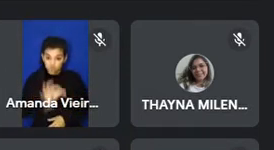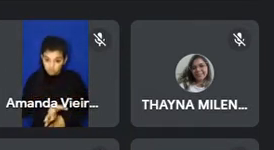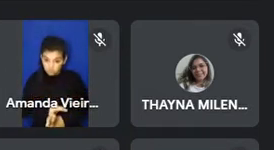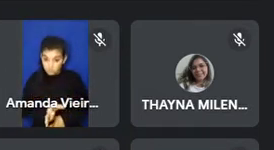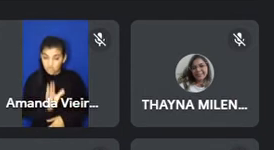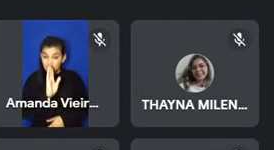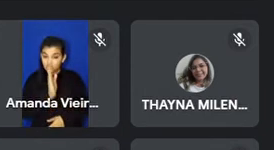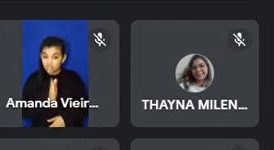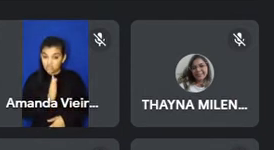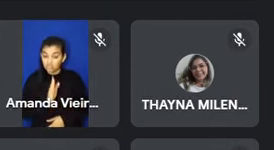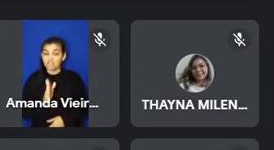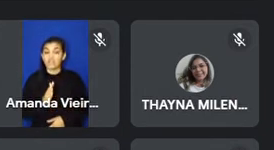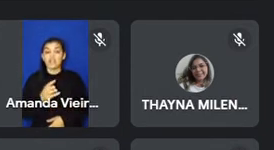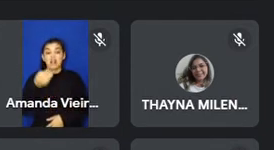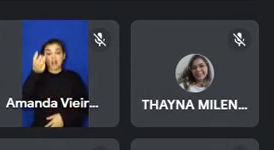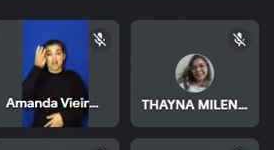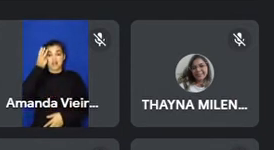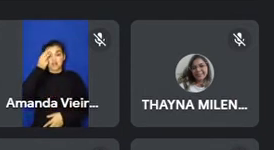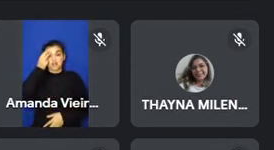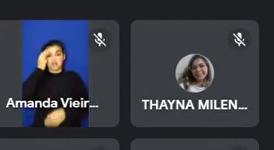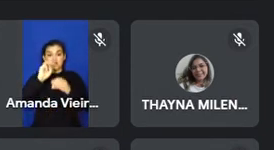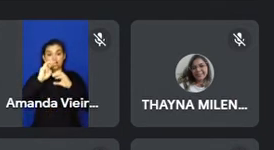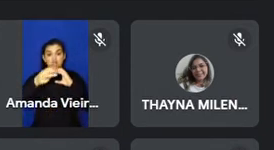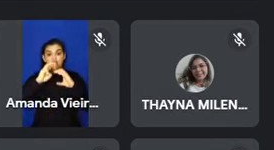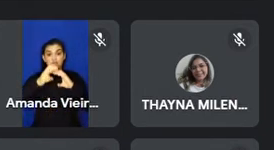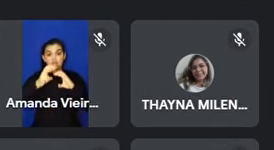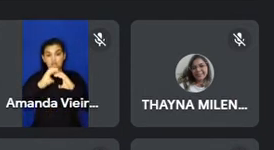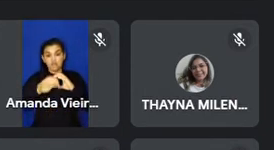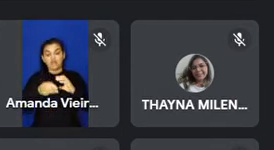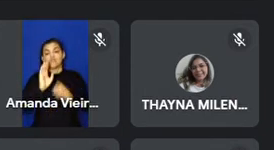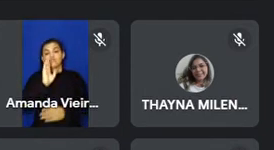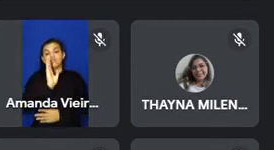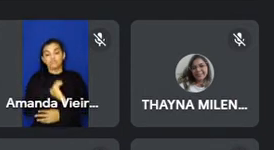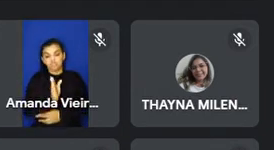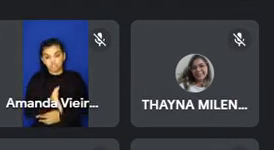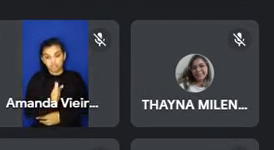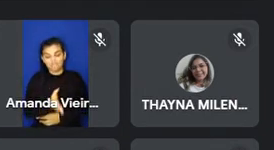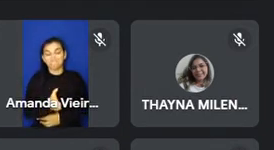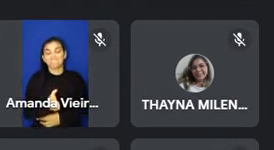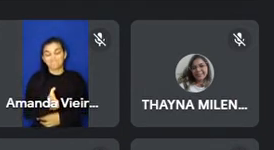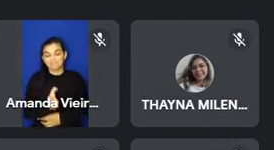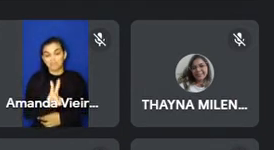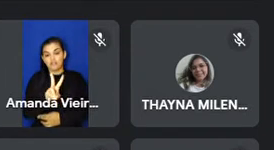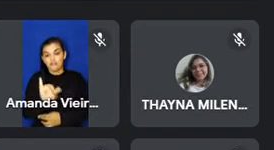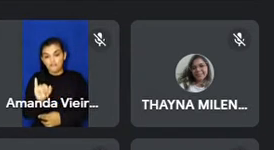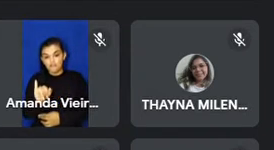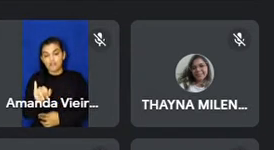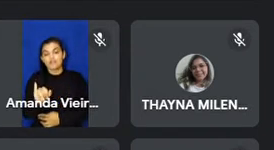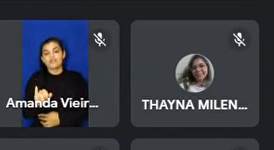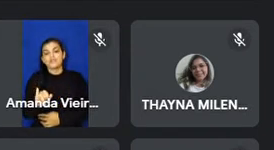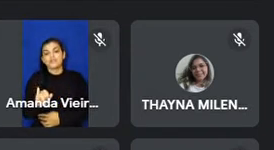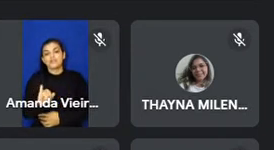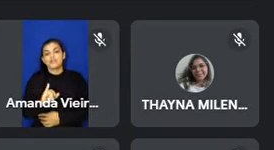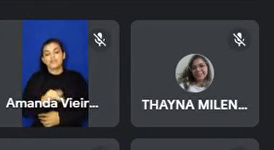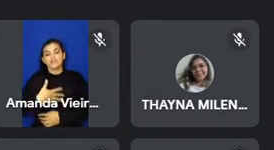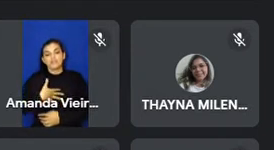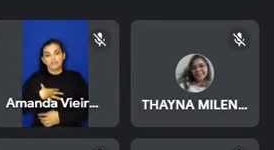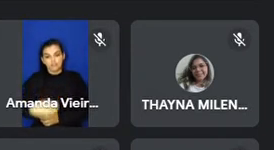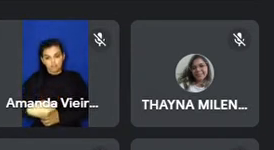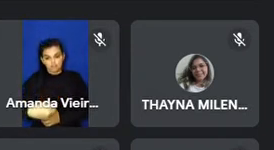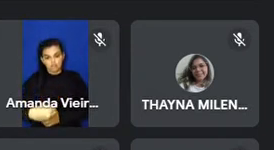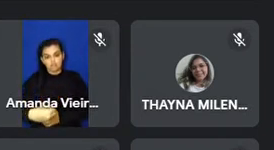esses anticorpos vão atacar o bebê, causando malformações ou então o aborto da gestação. Então, essa é a